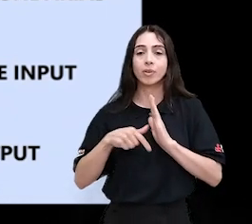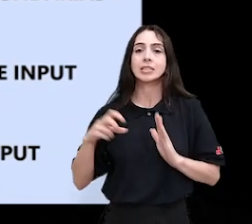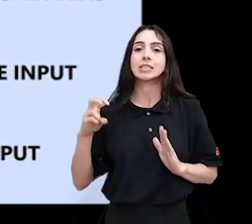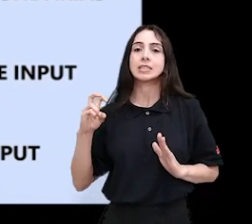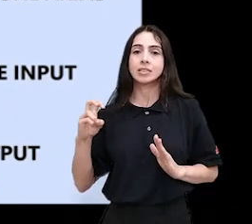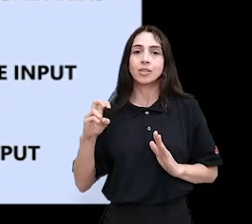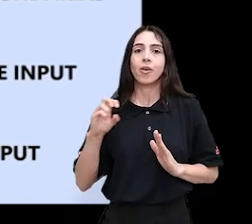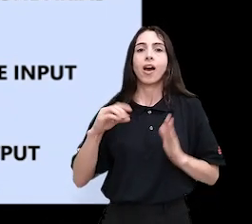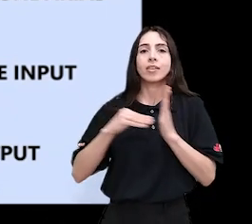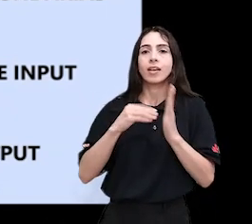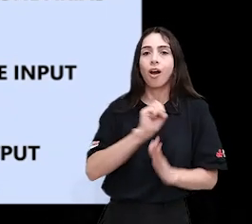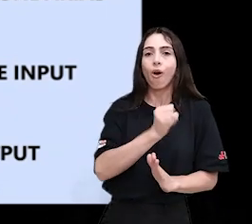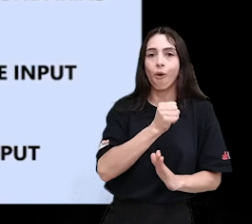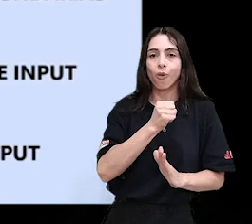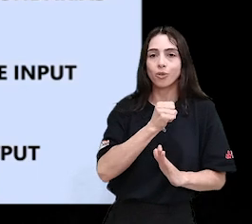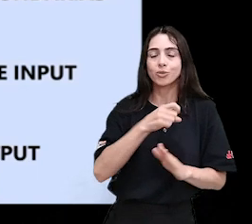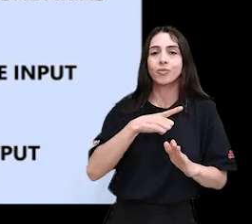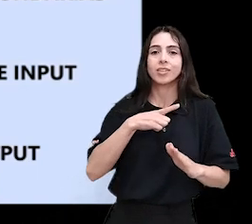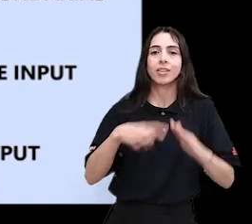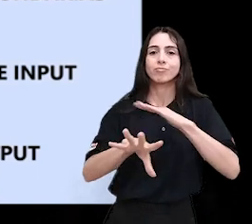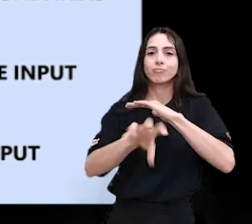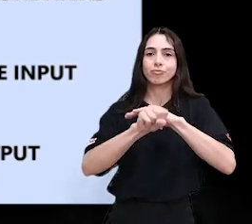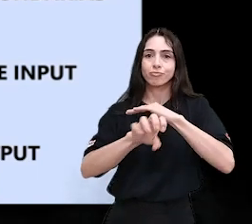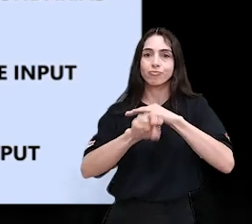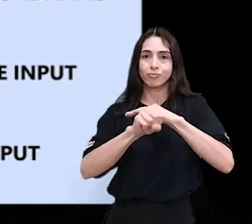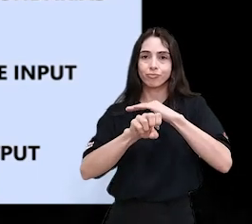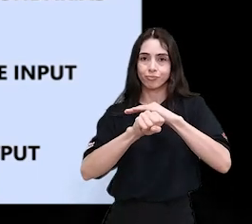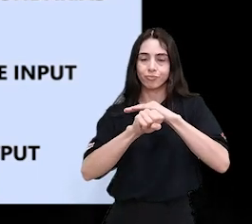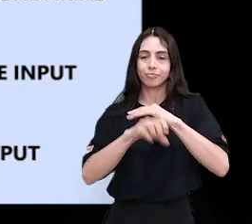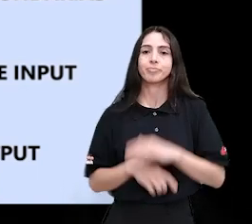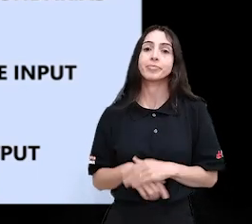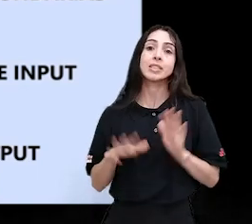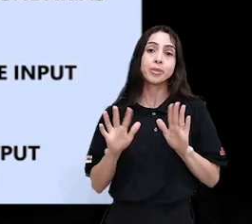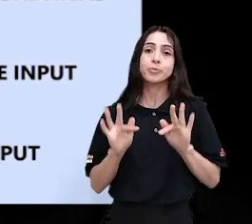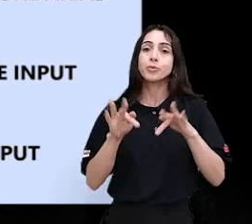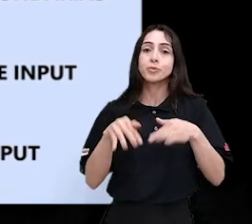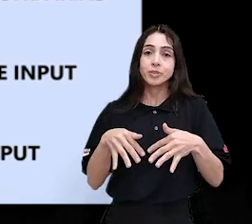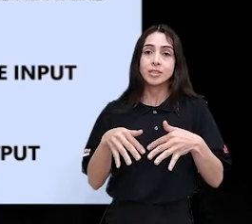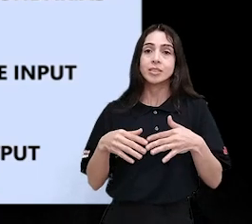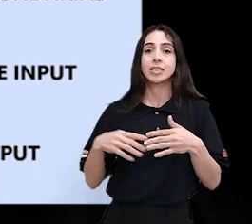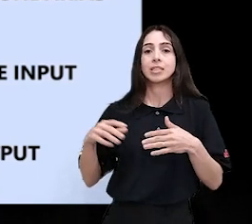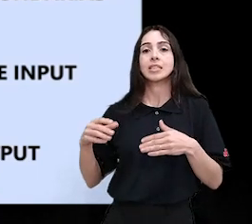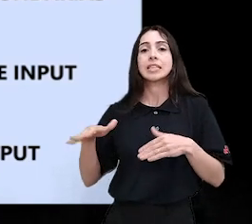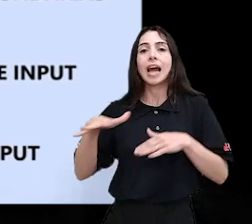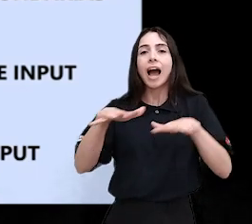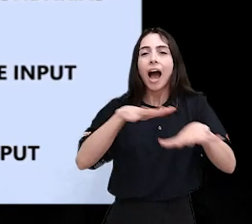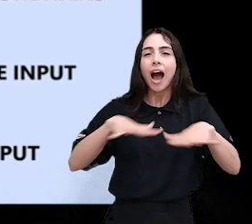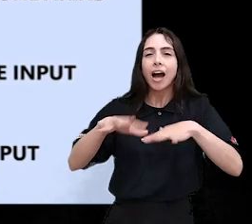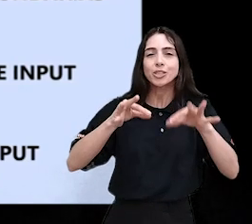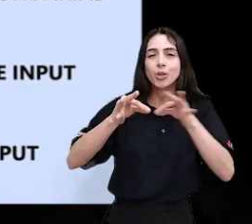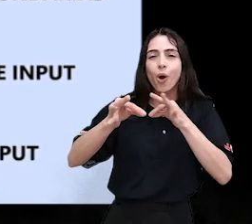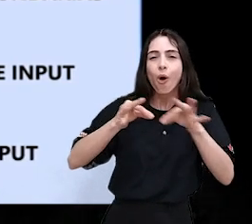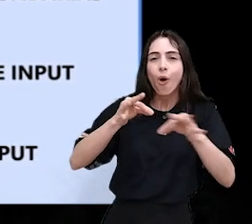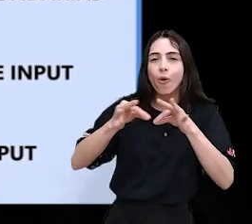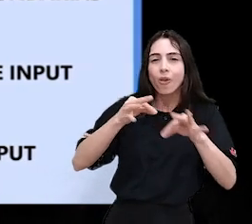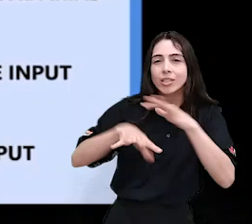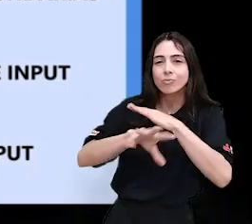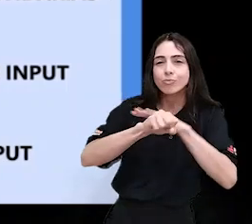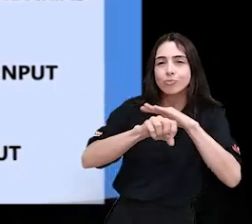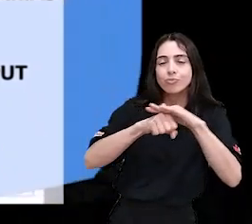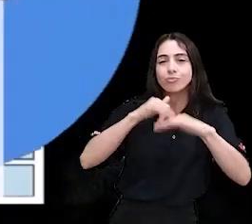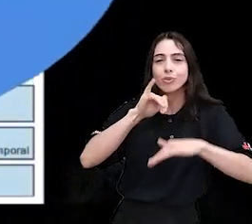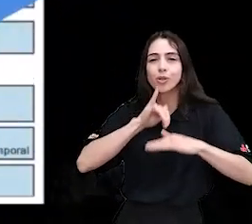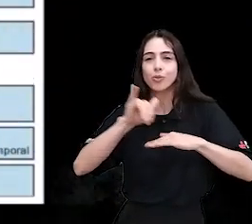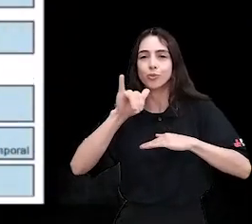de entrada. E, por fim, as áreas de planificação ou as áreas de saída,